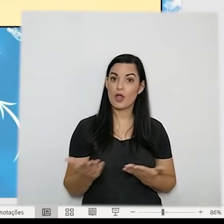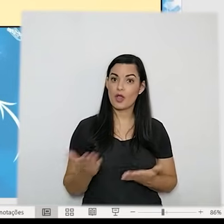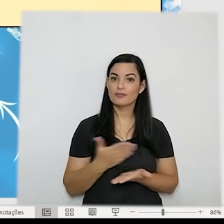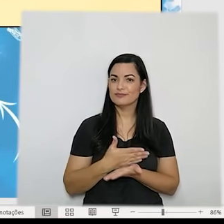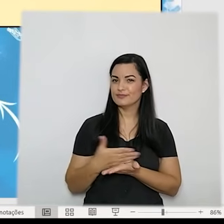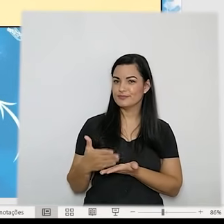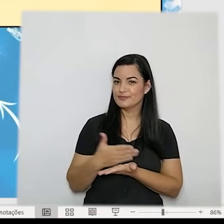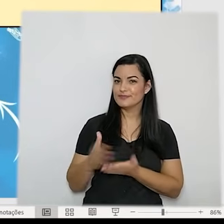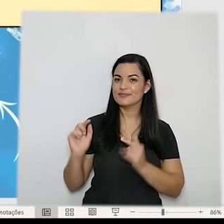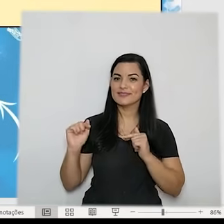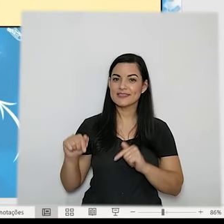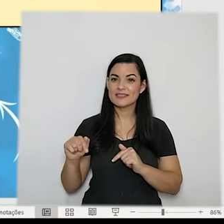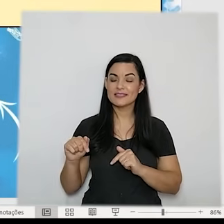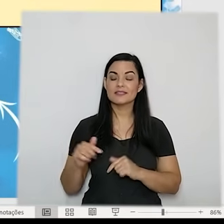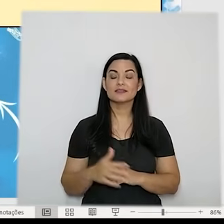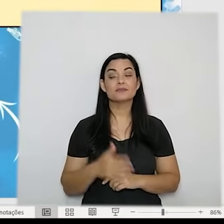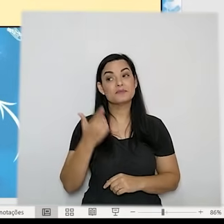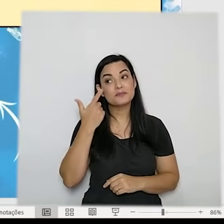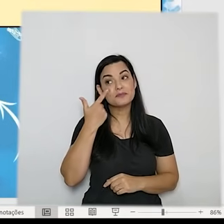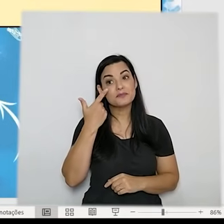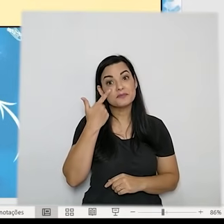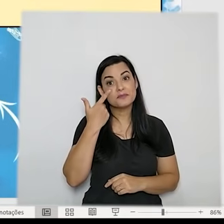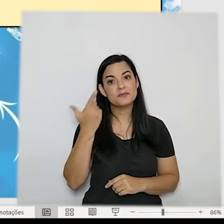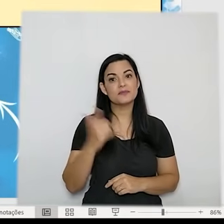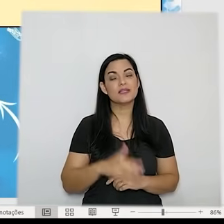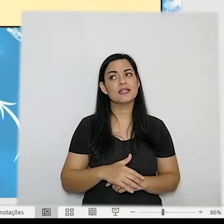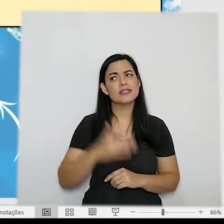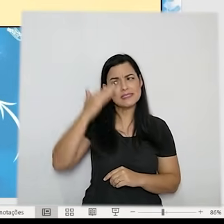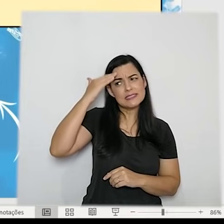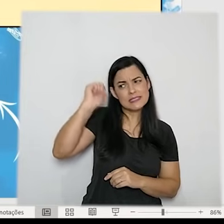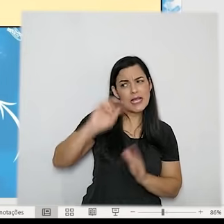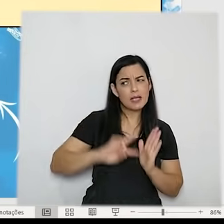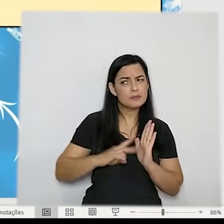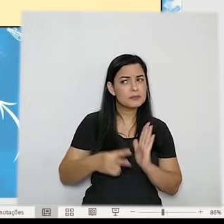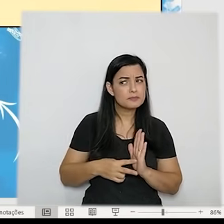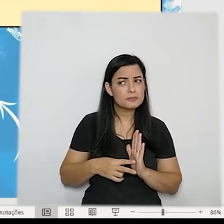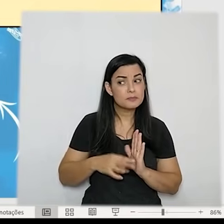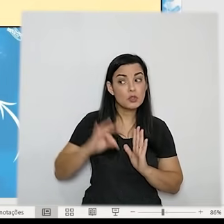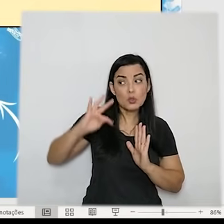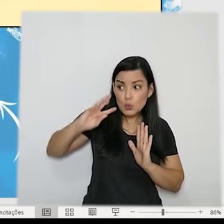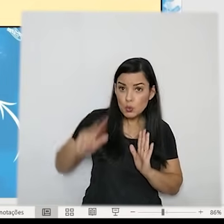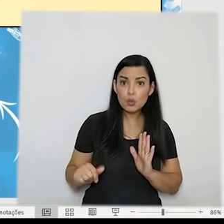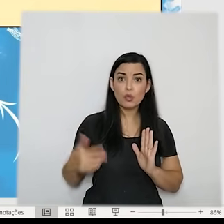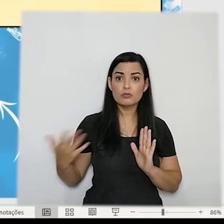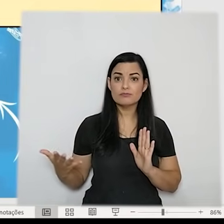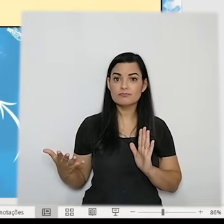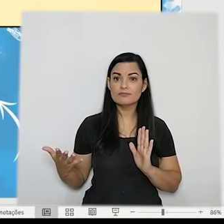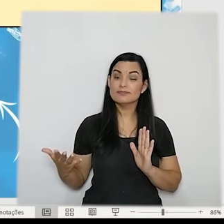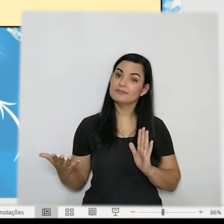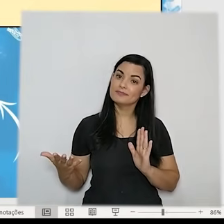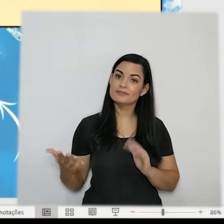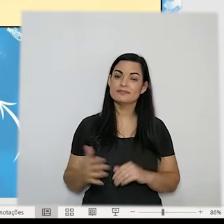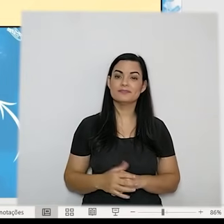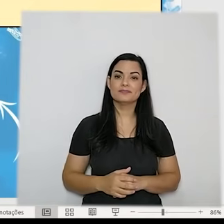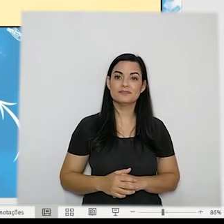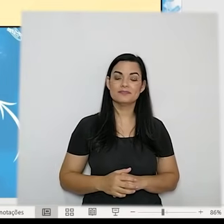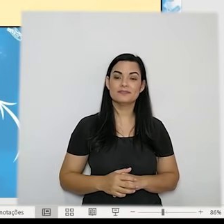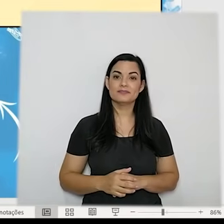Vamos começar aqui e ver se nós sabemos o significado de tudo nessa